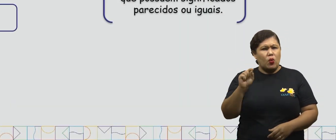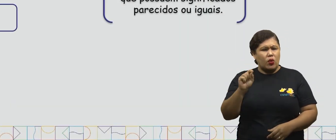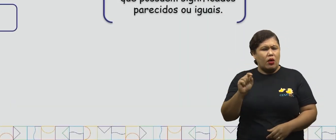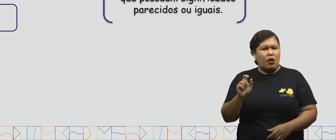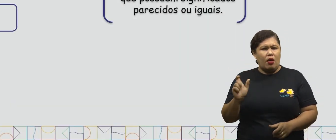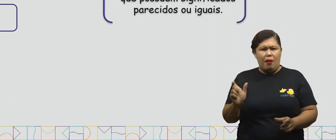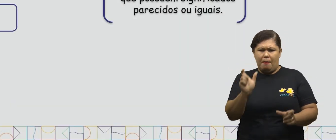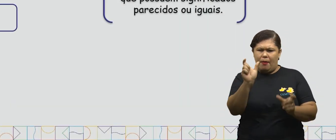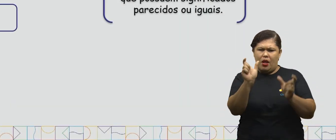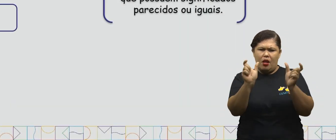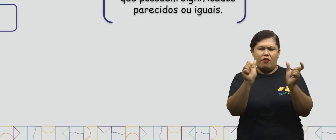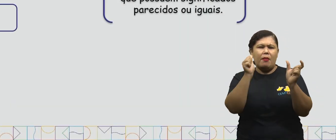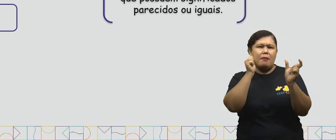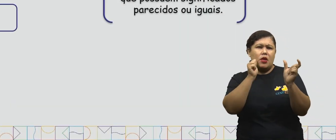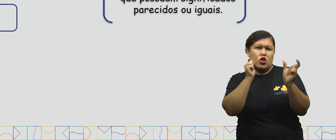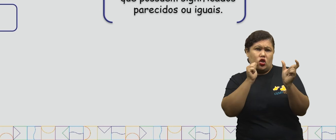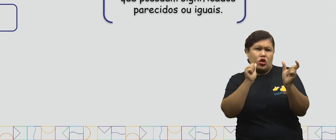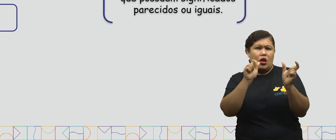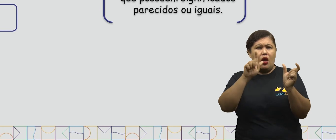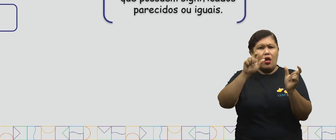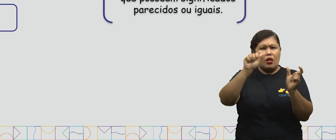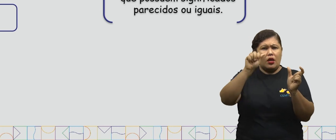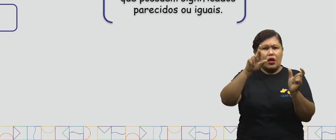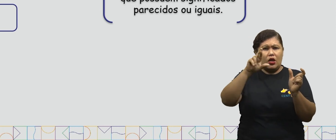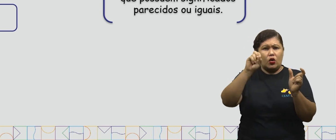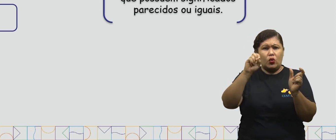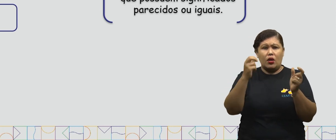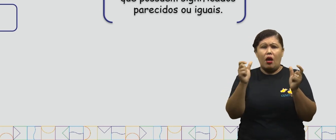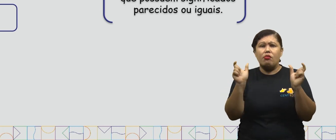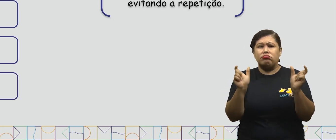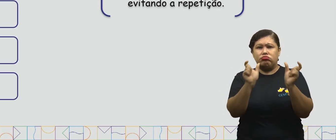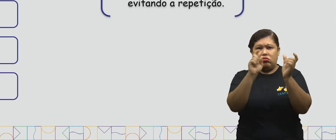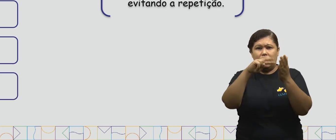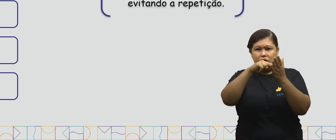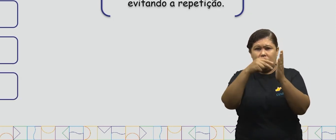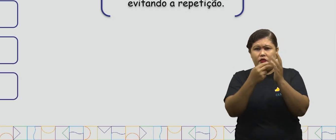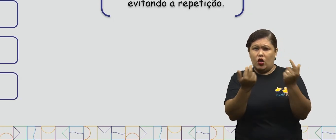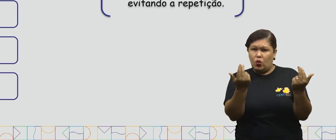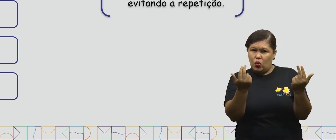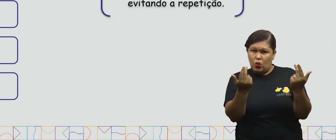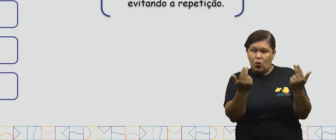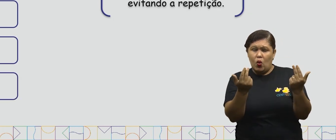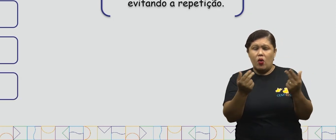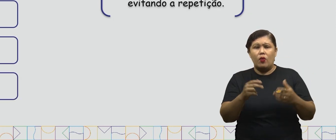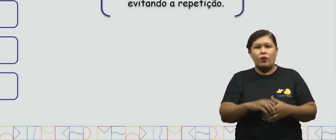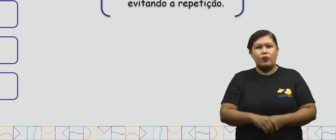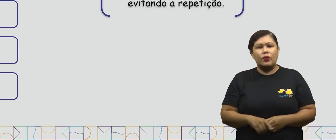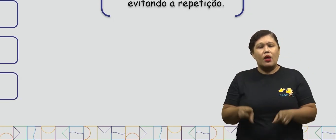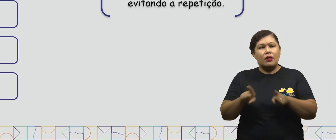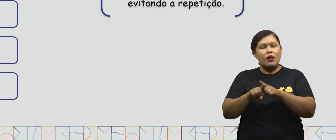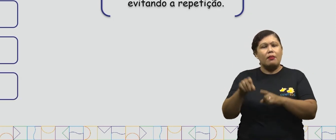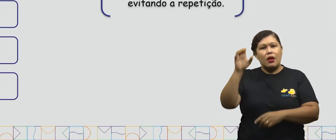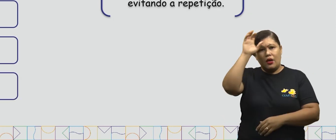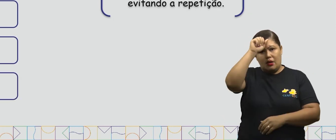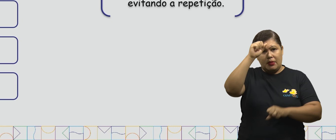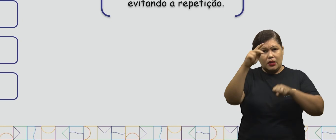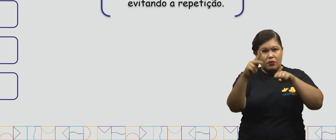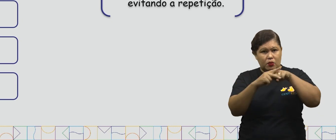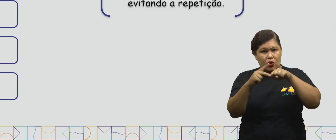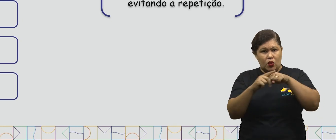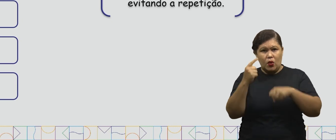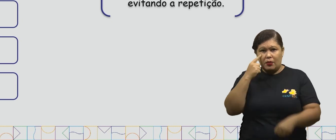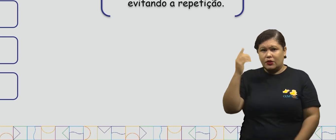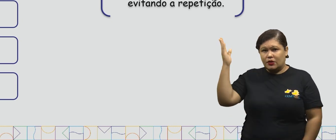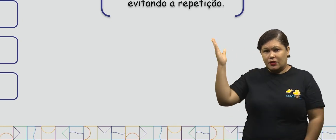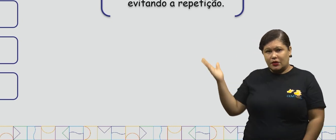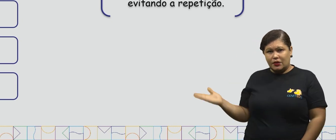palavras, garota, menina, que são sinônimos, e ela, eles, essa, dela,